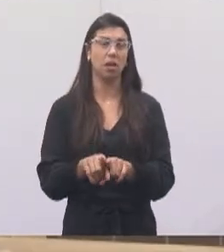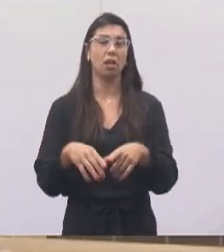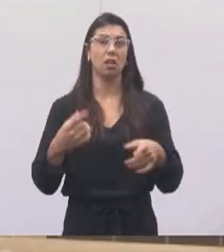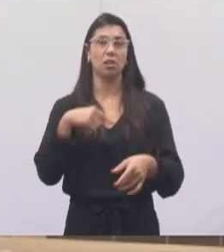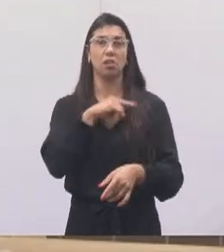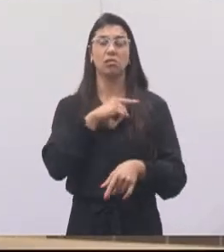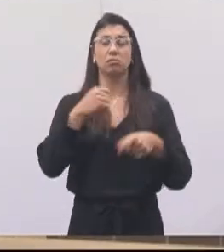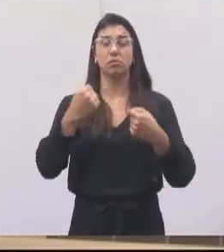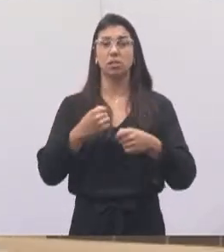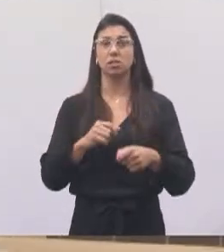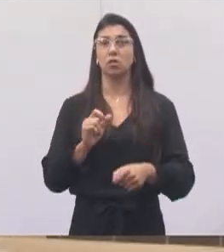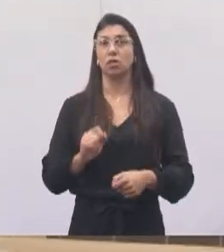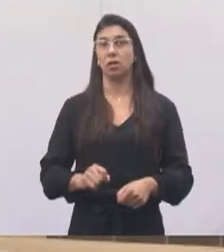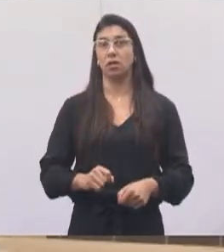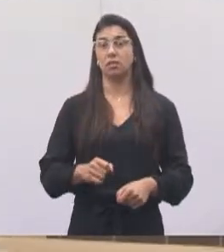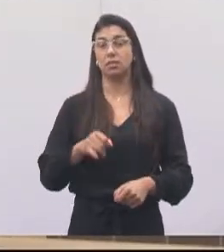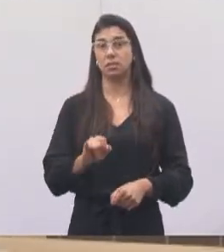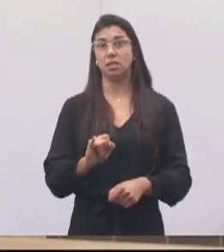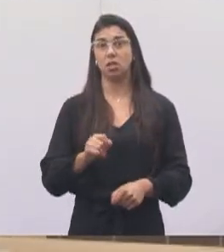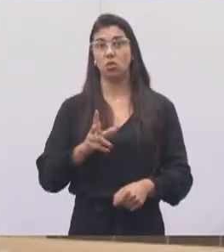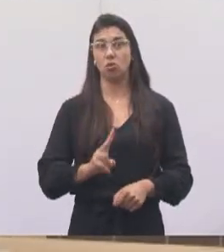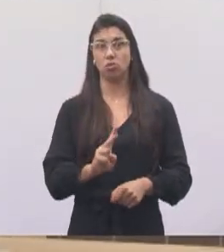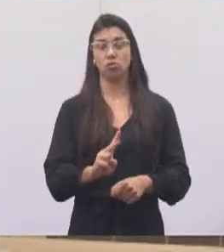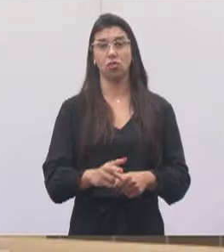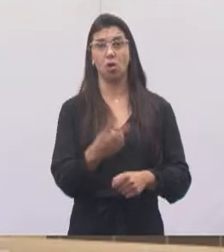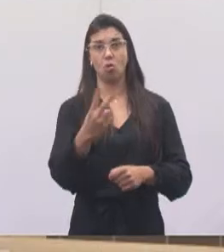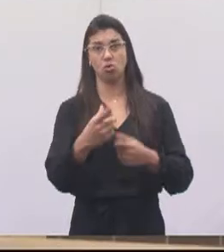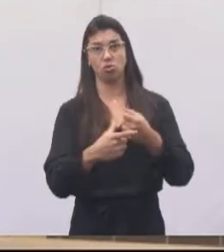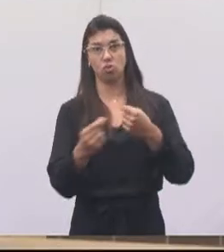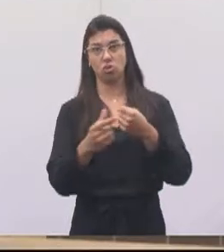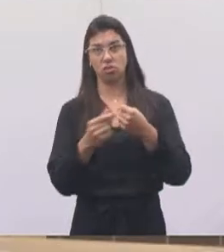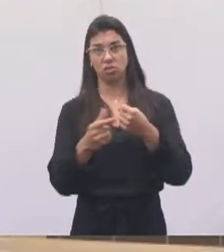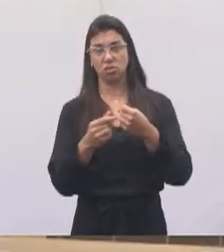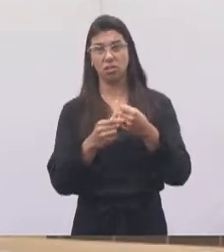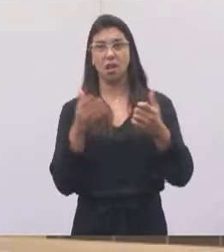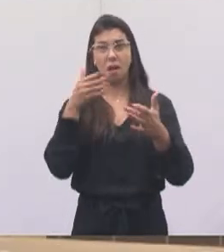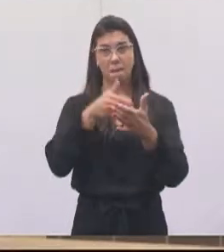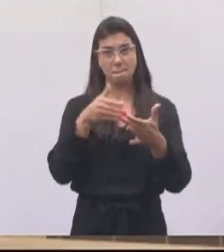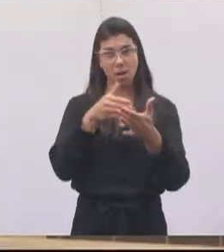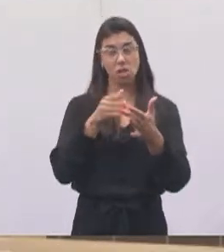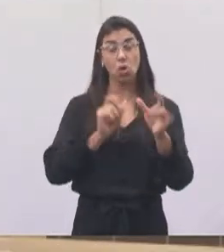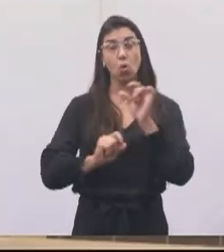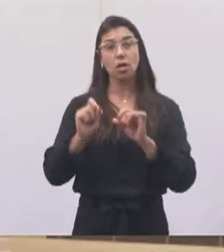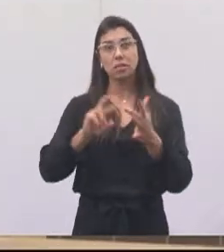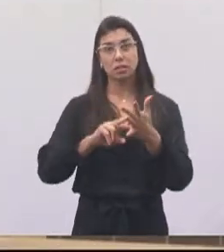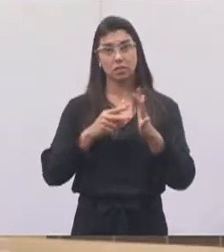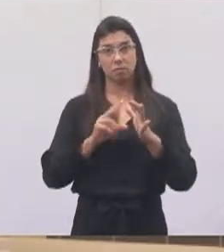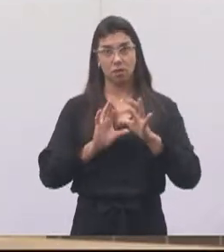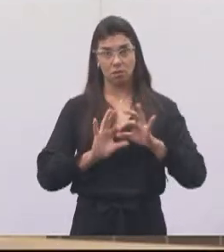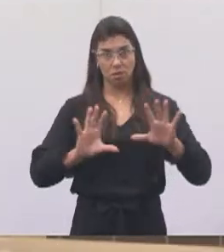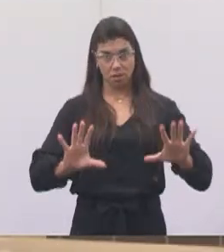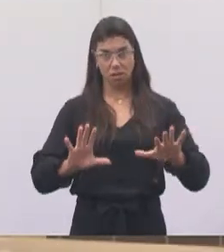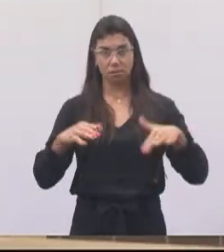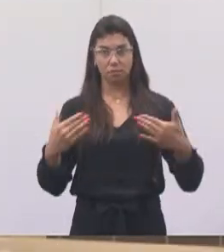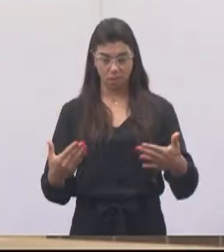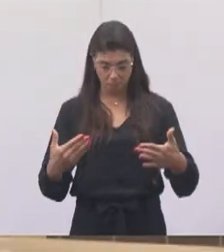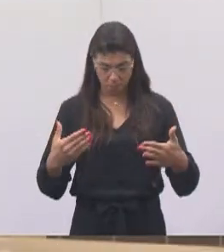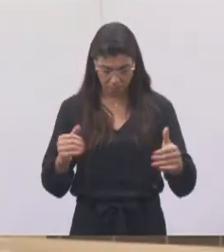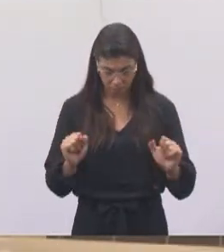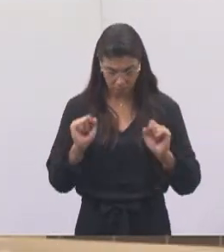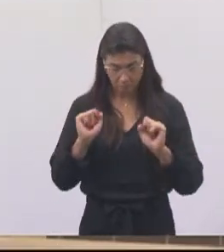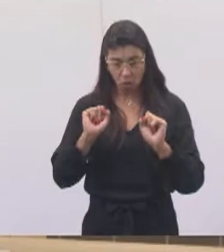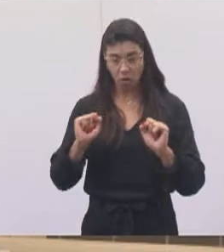gente continuasse com esses artigos, ia restringir o que é liberdade. Foi nesse sentido que ele falou. Pode ser